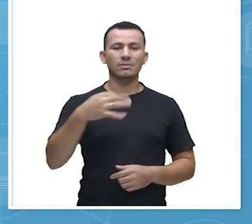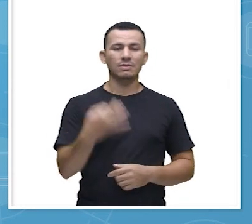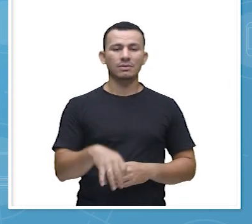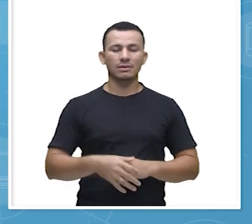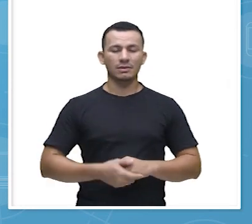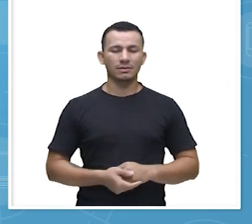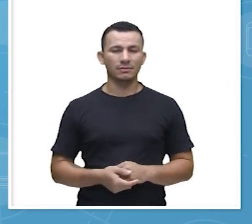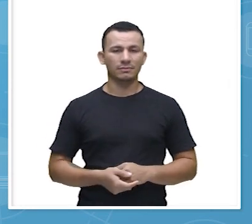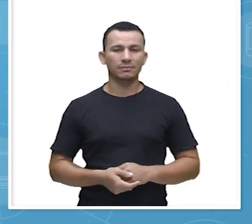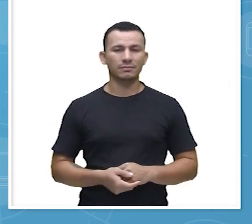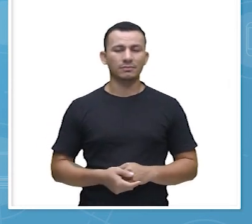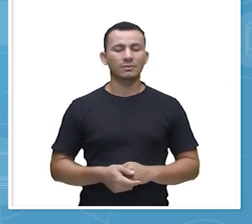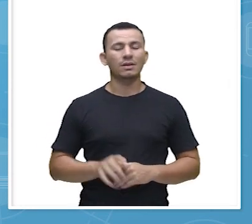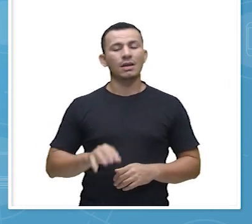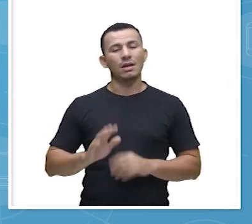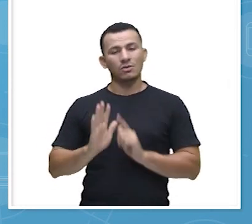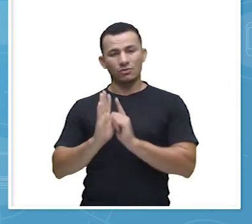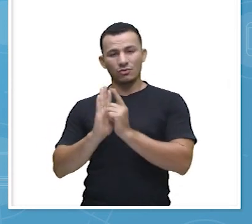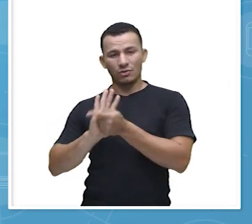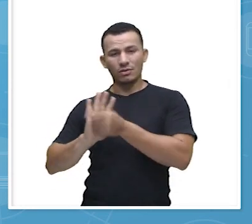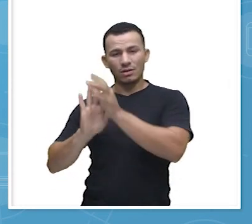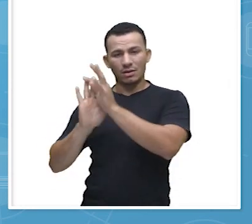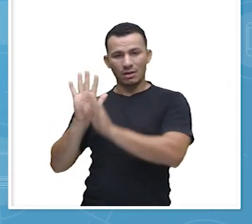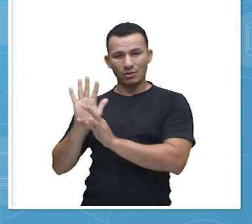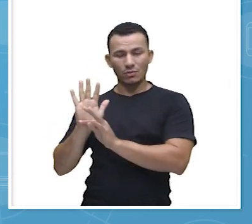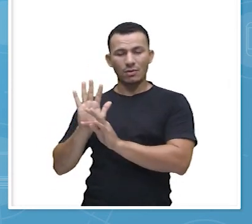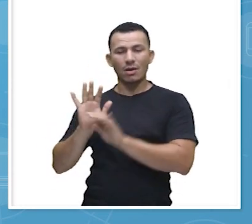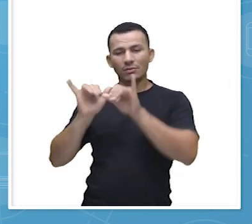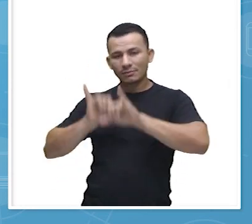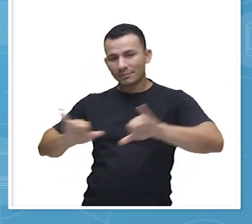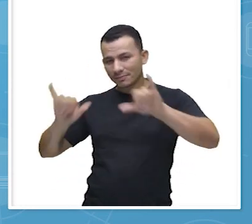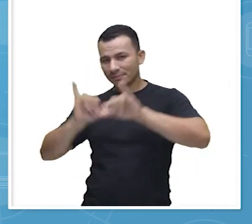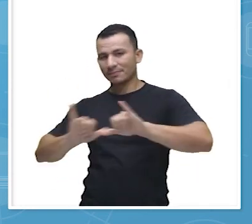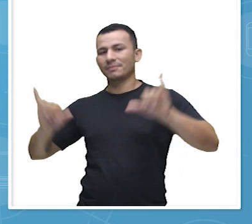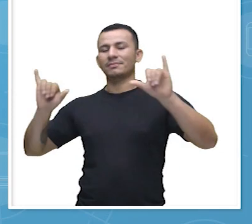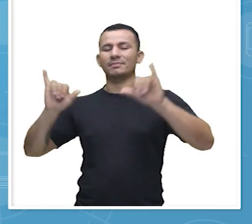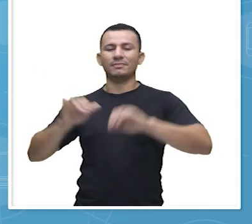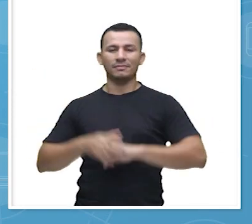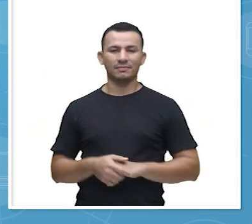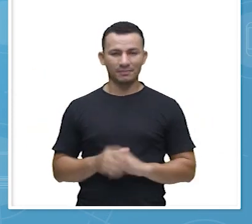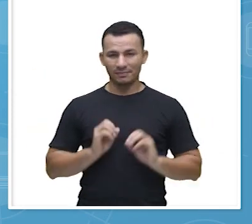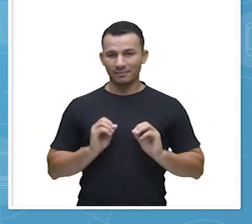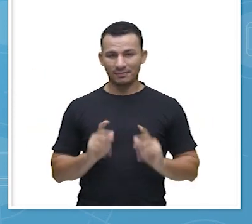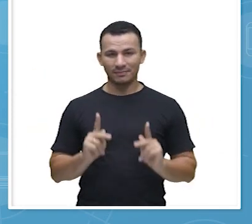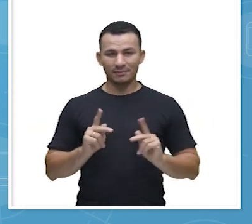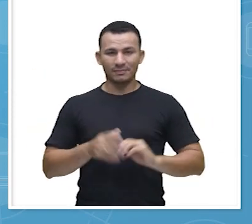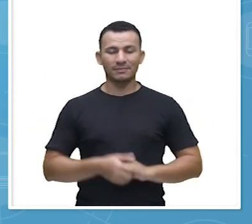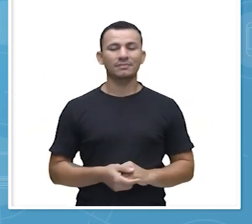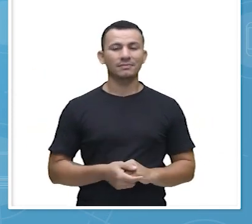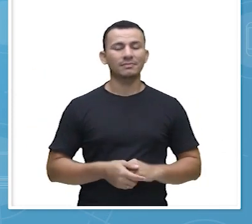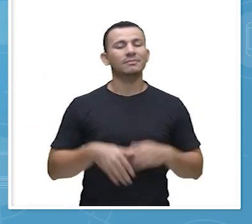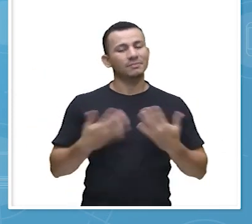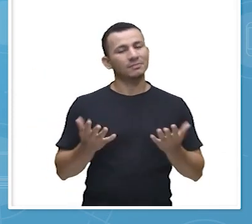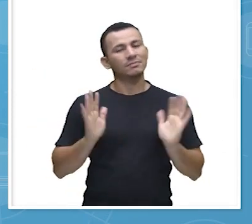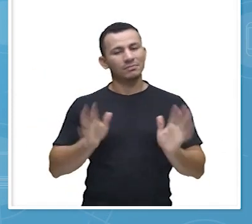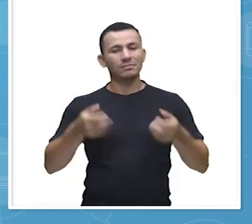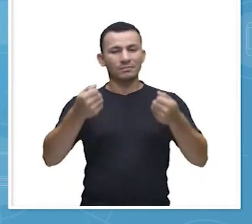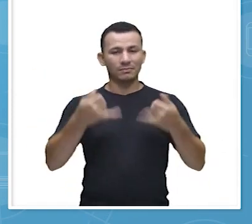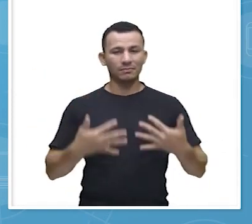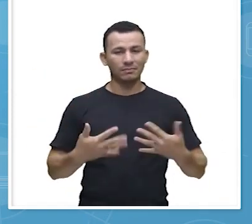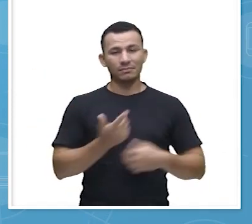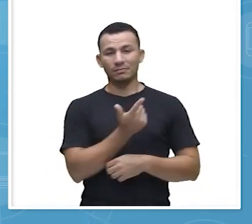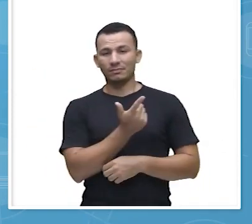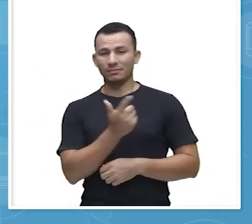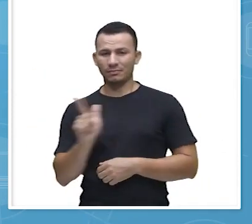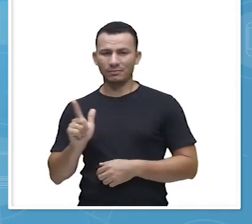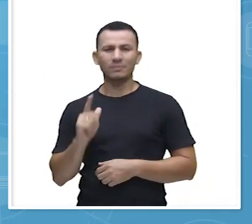parte justamente do gênero textual propaganda. Ok? Dito isso, vamos para a próxima?